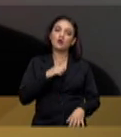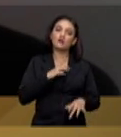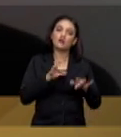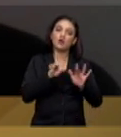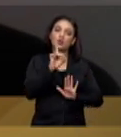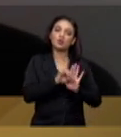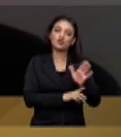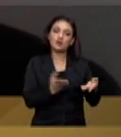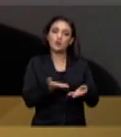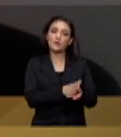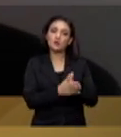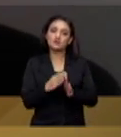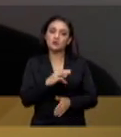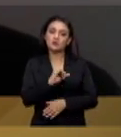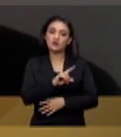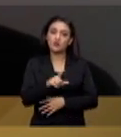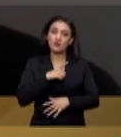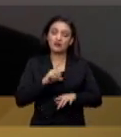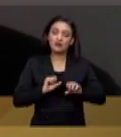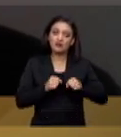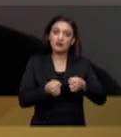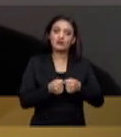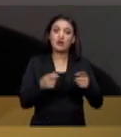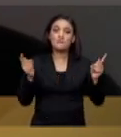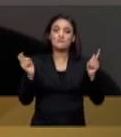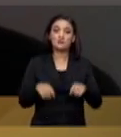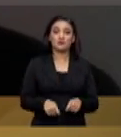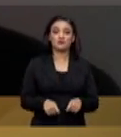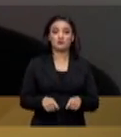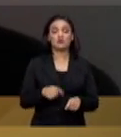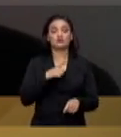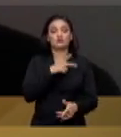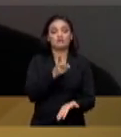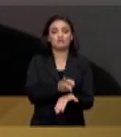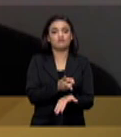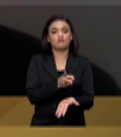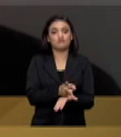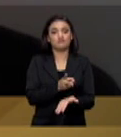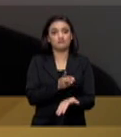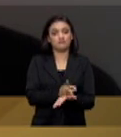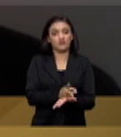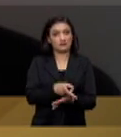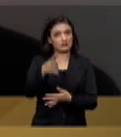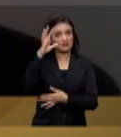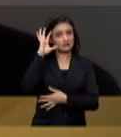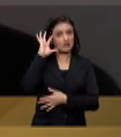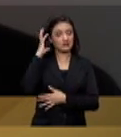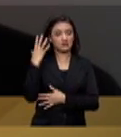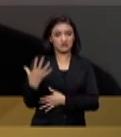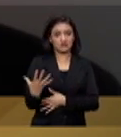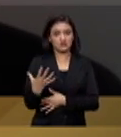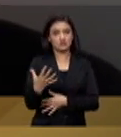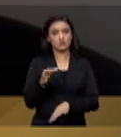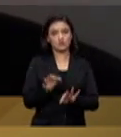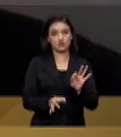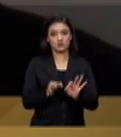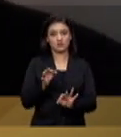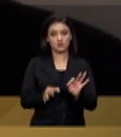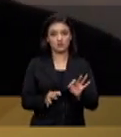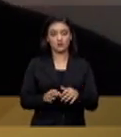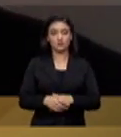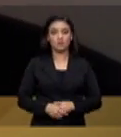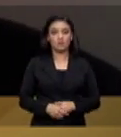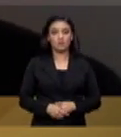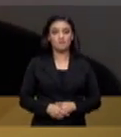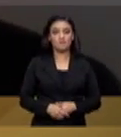processual civil para defender a possibilidade de conservação das decisões judiciais e que